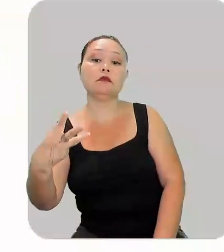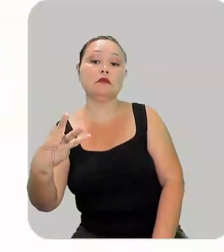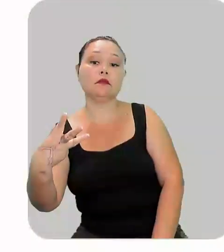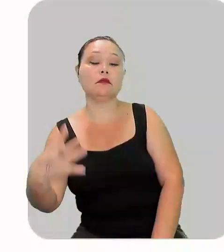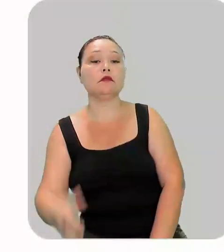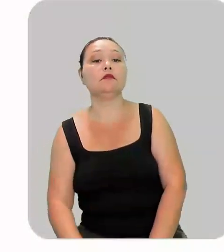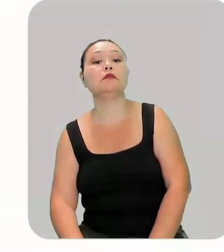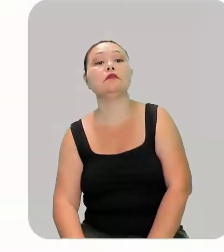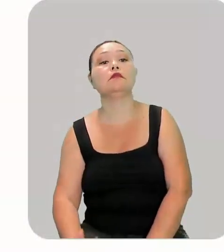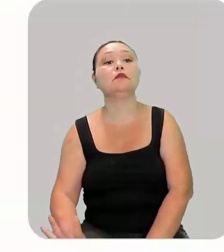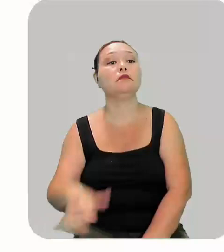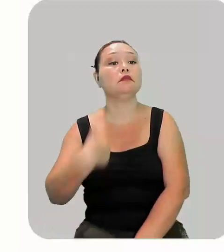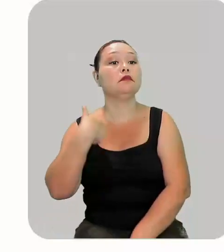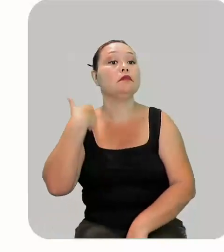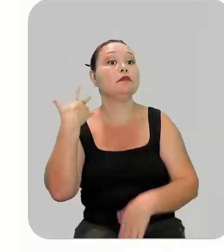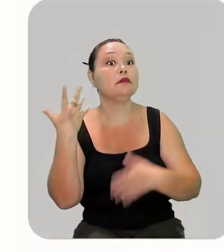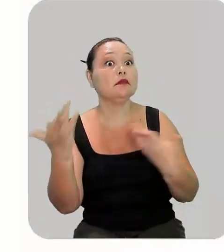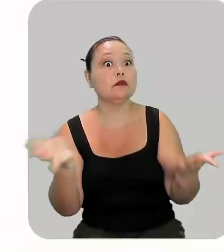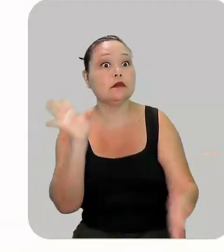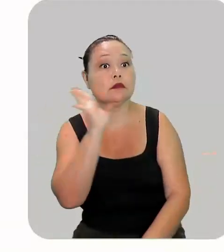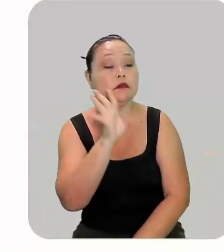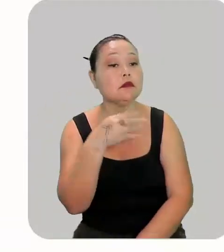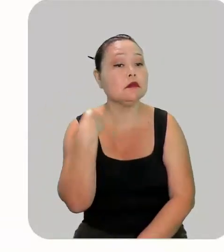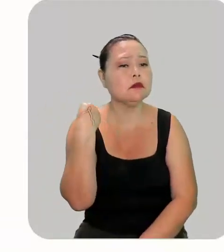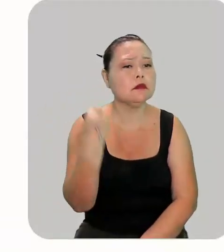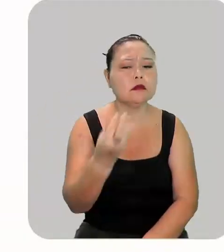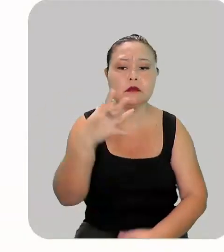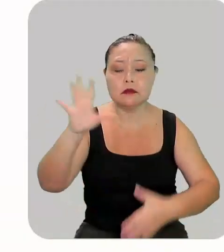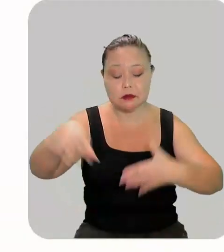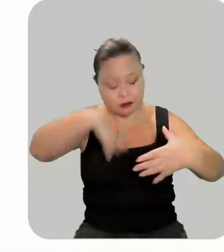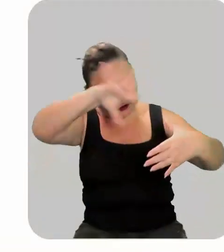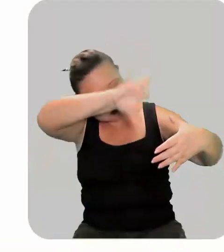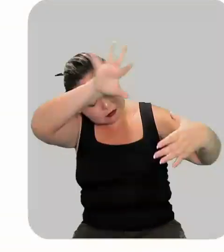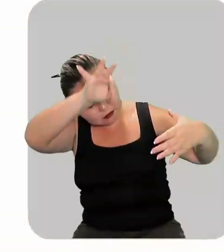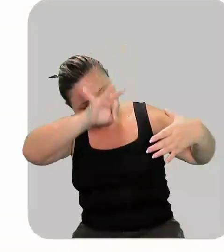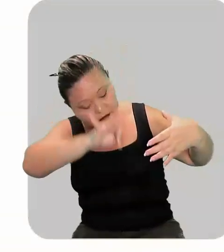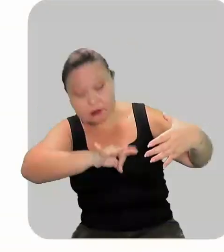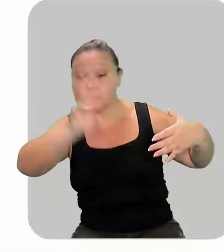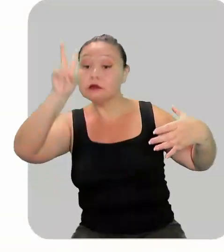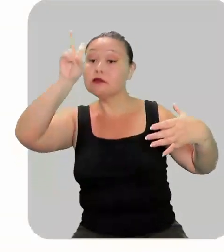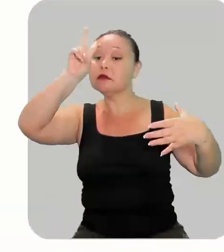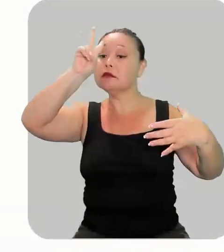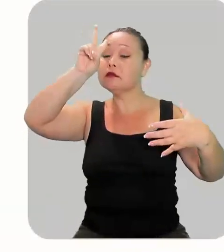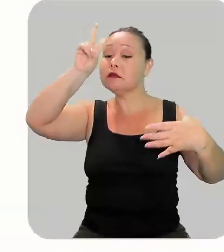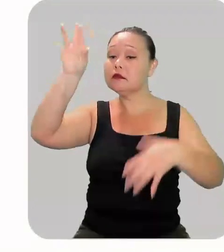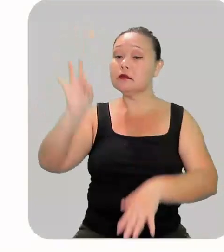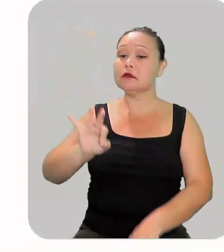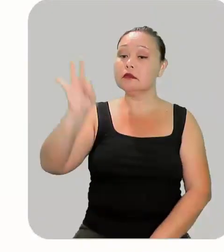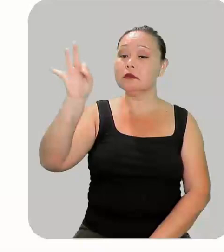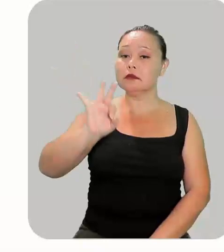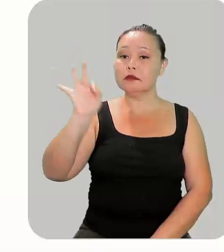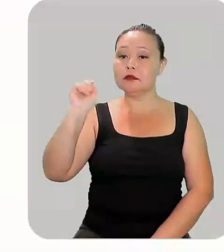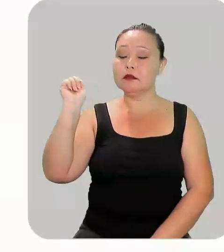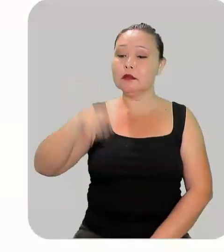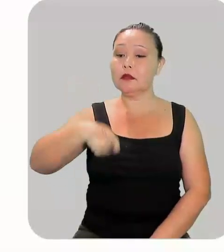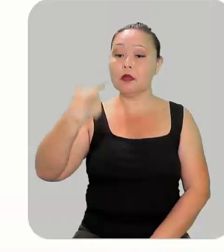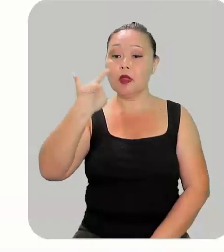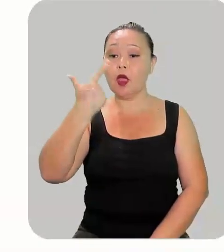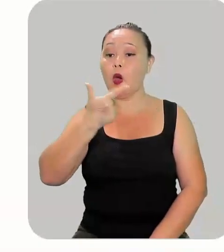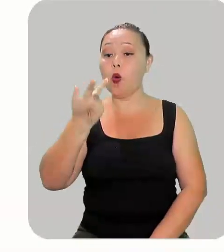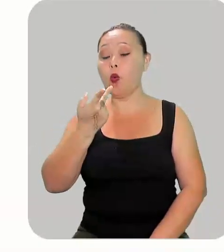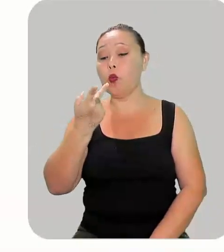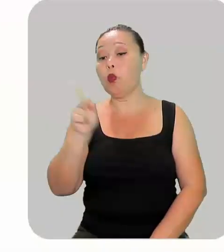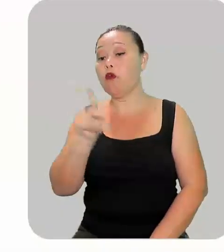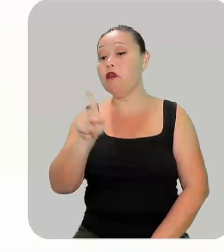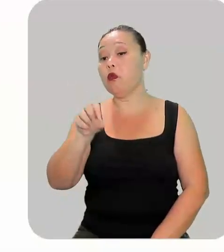decimal. E uma coisa bacana também é como um passe de mágica, né, a gente relembrar as porcentagens notáveis. O professor Maurício